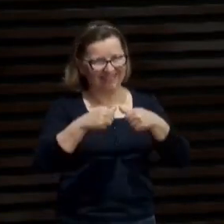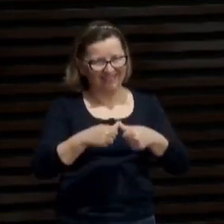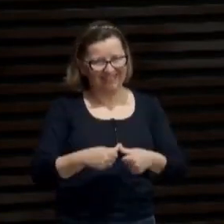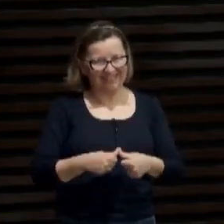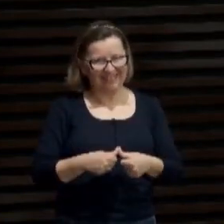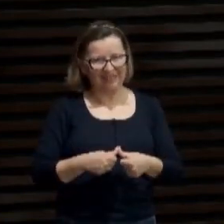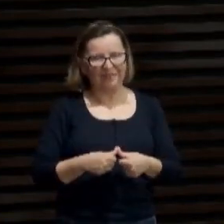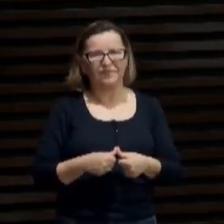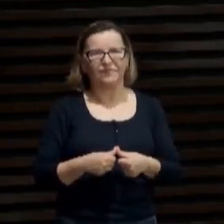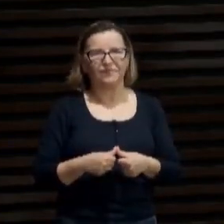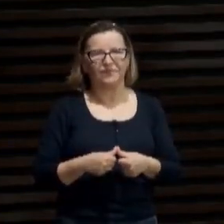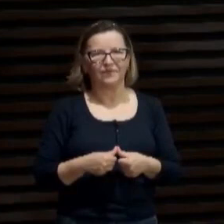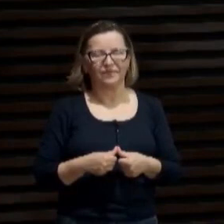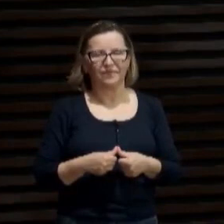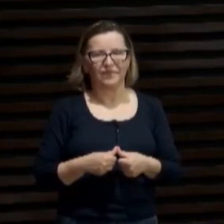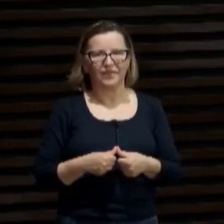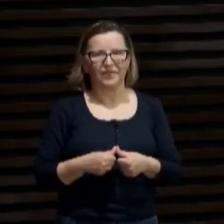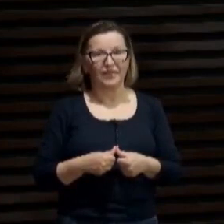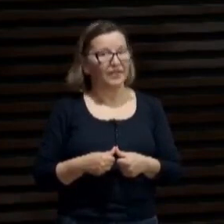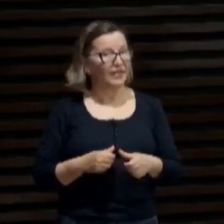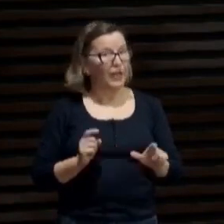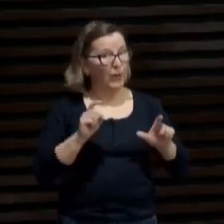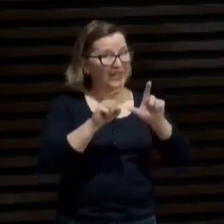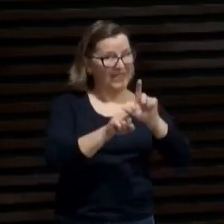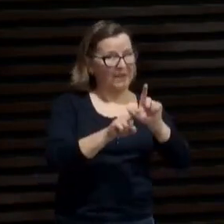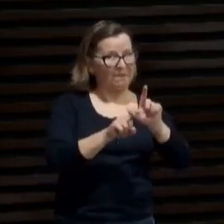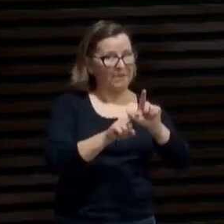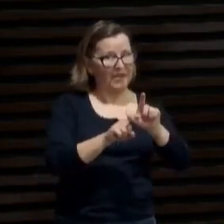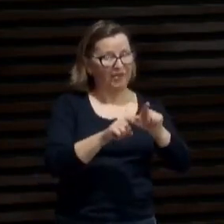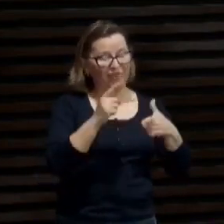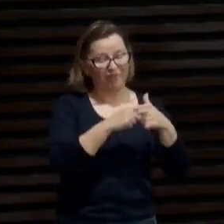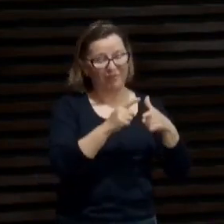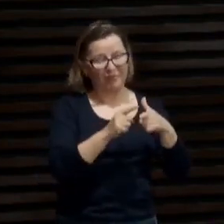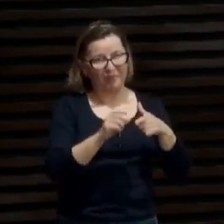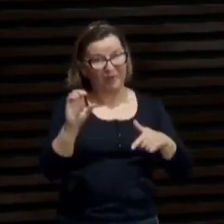é acircunstancial, não depende de circunstância.